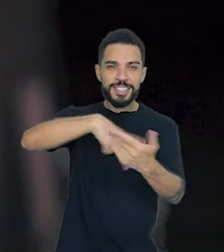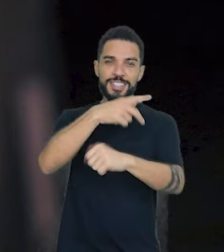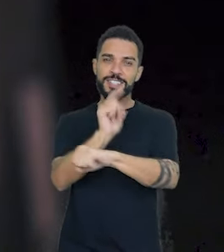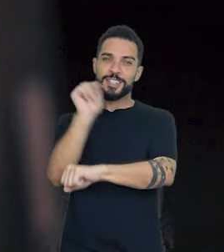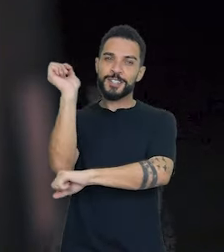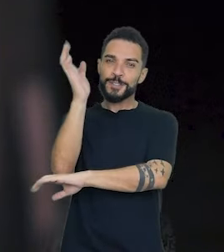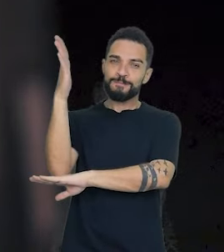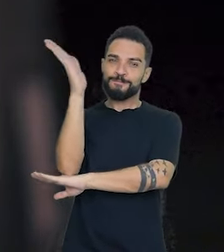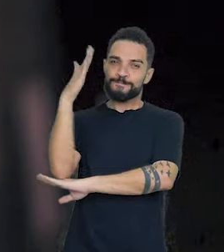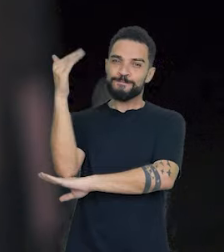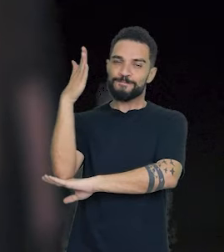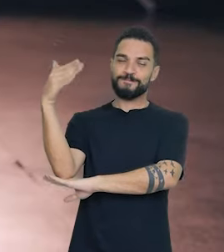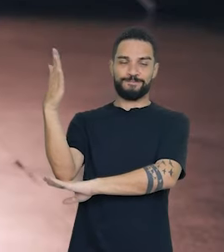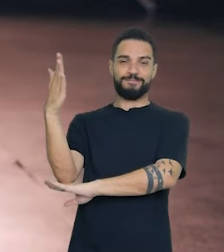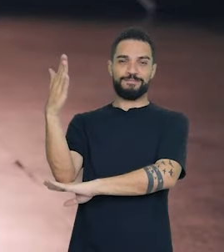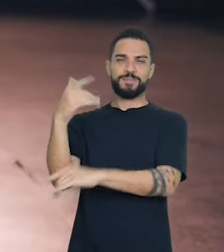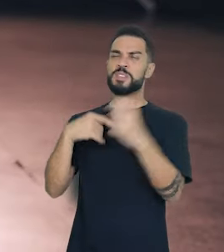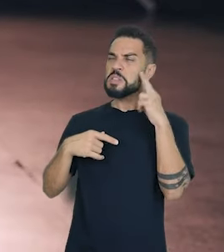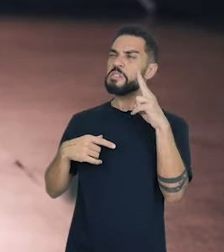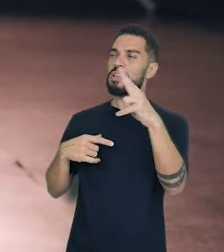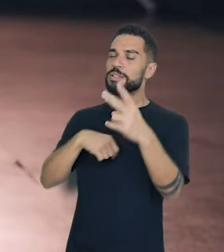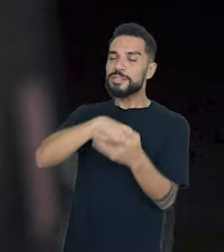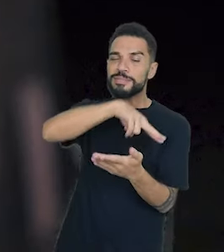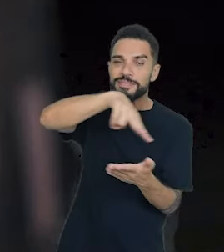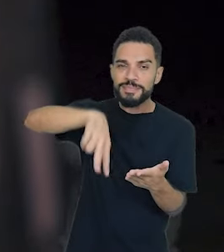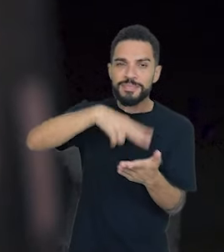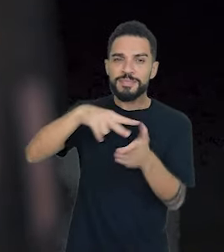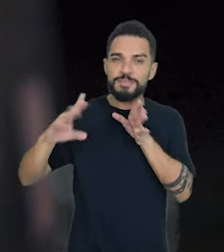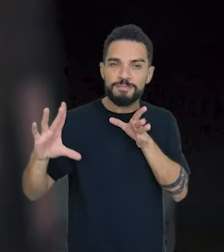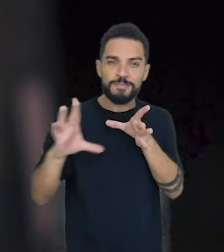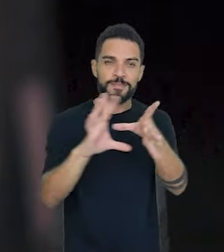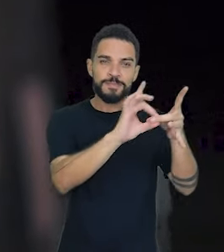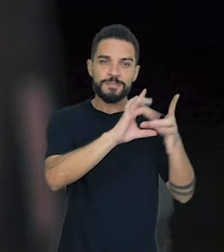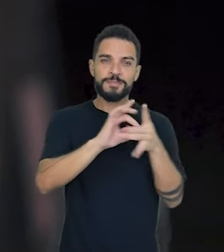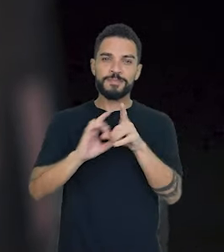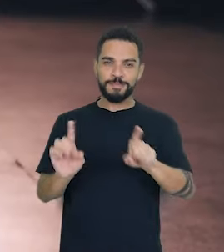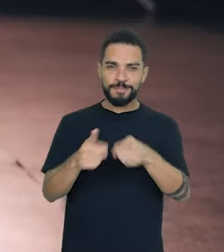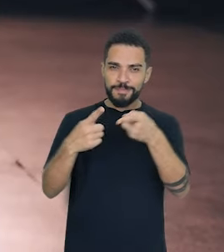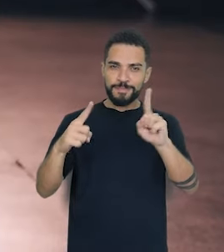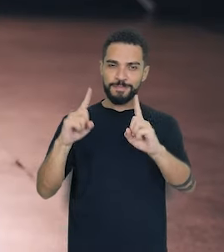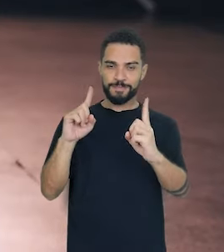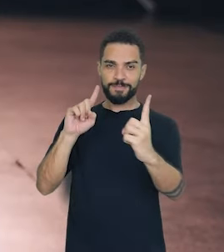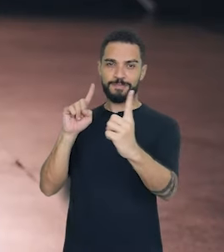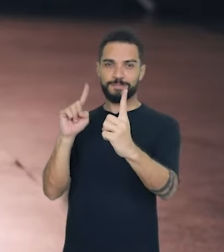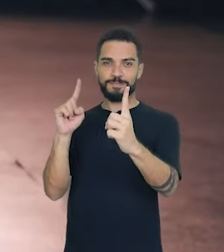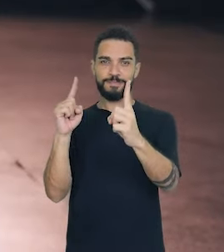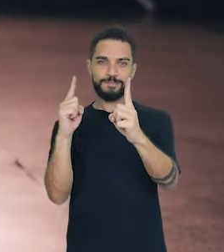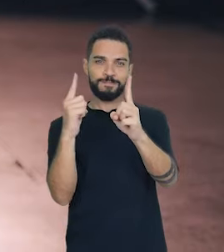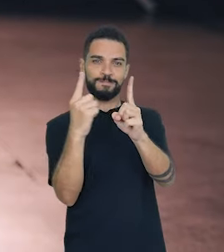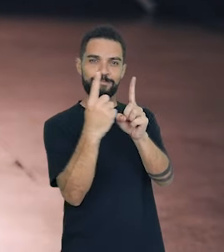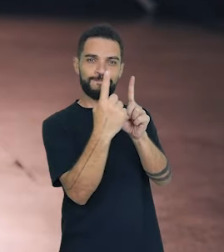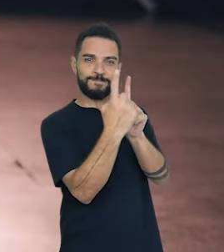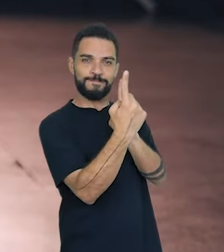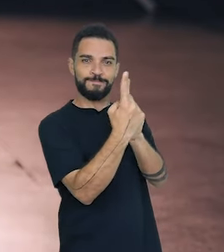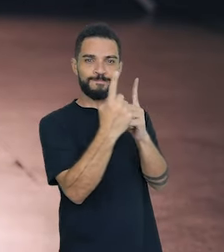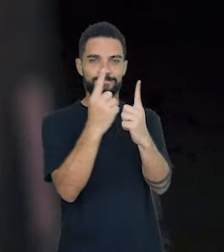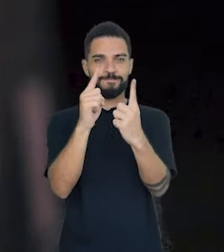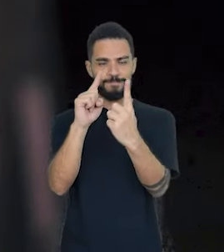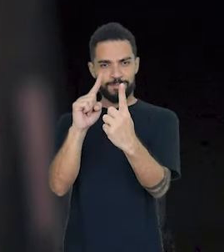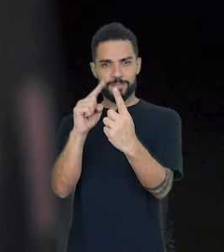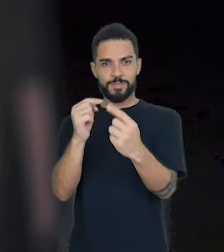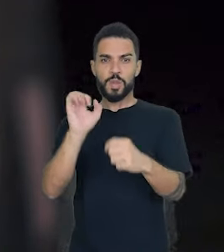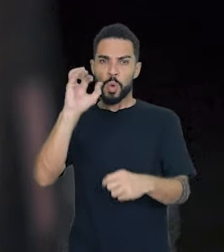É, eu vejo que a harmonia, ela acontece quando os dois têm o mesmo objetivo, têm o mesmo